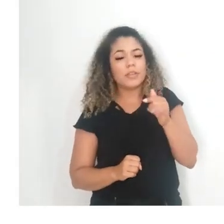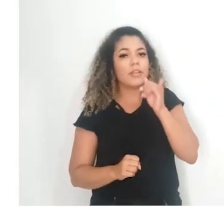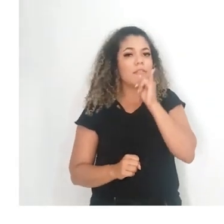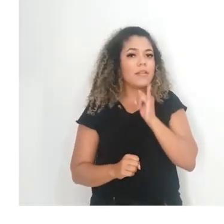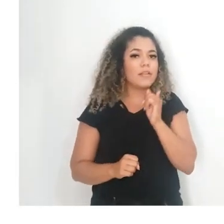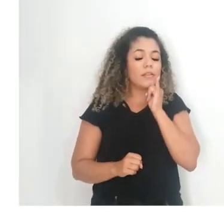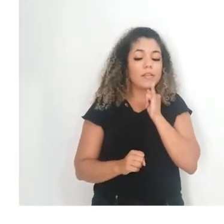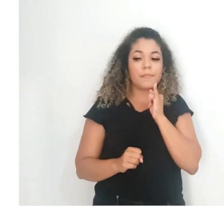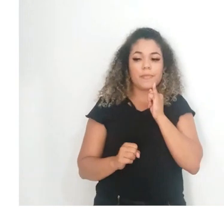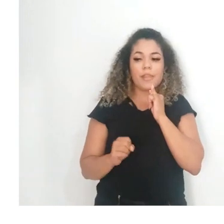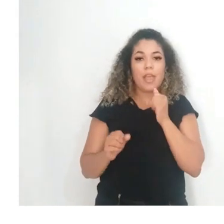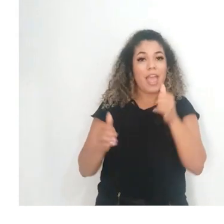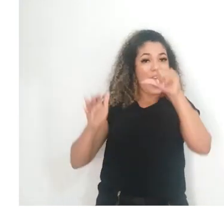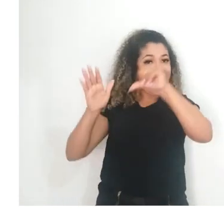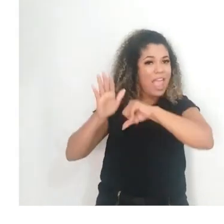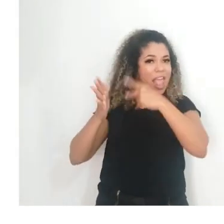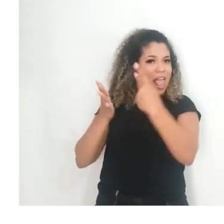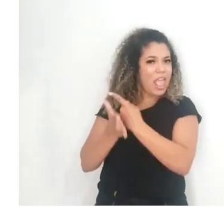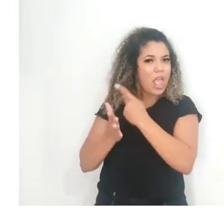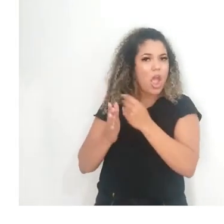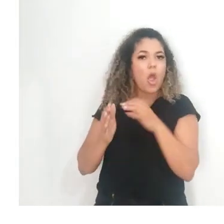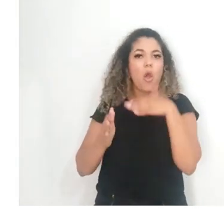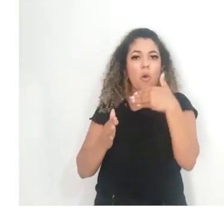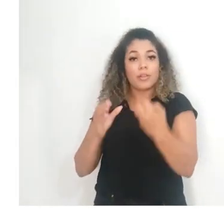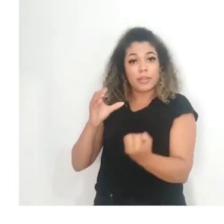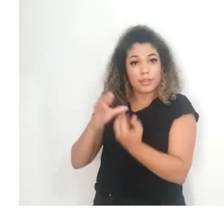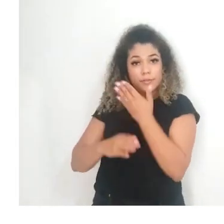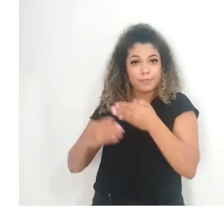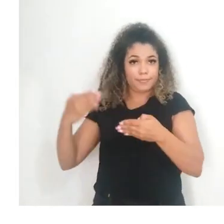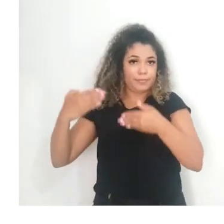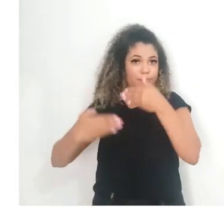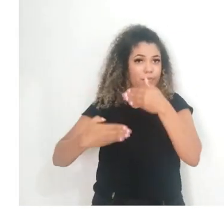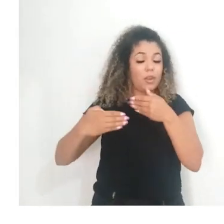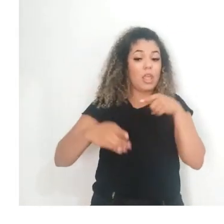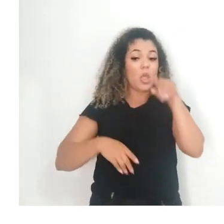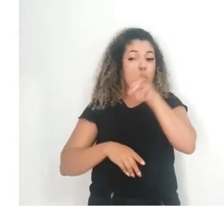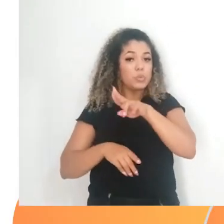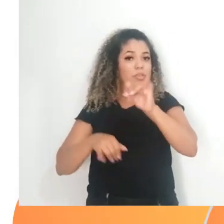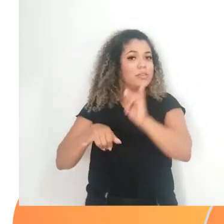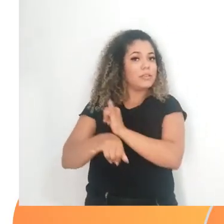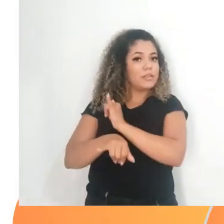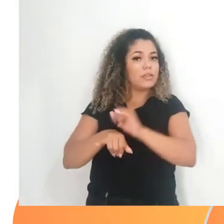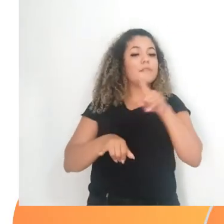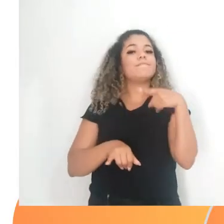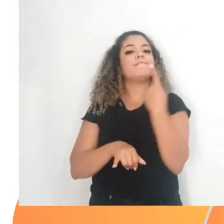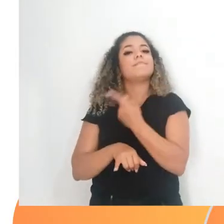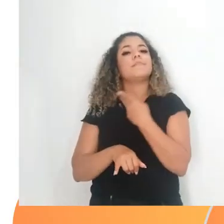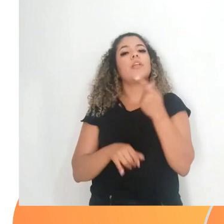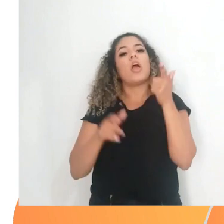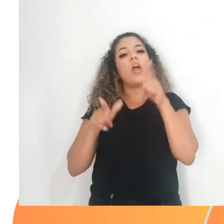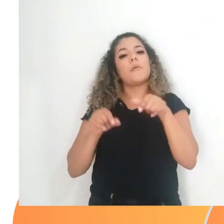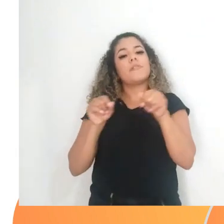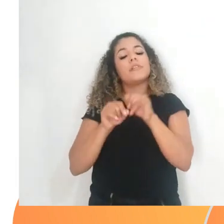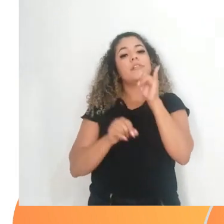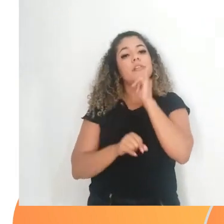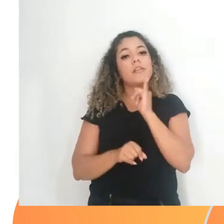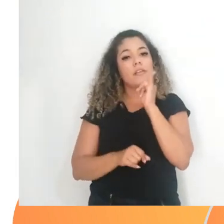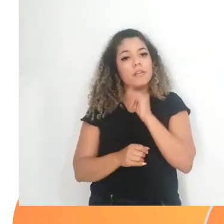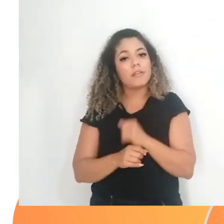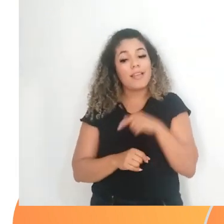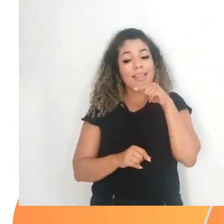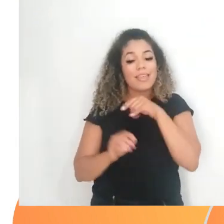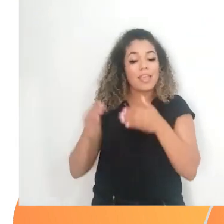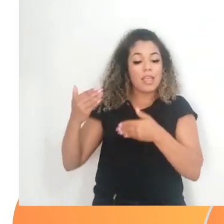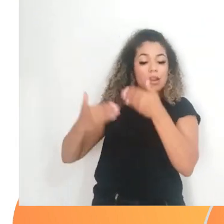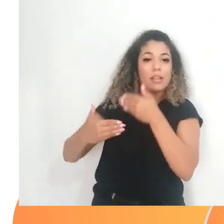alguns pontos negativos quando montamos um robô. E através disso, nós conseguimos fazer, por exemplo, com que